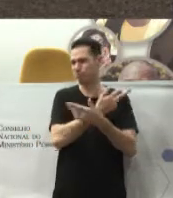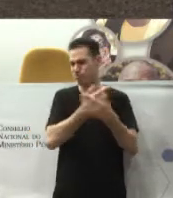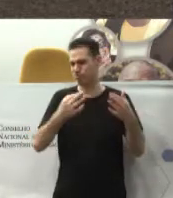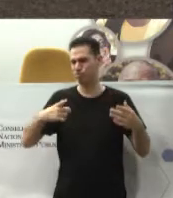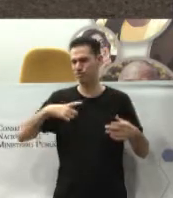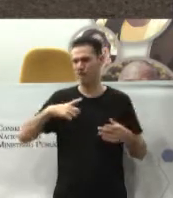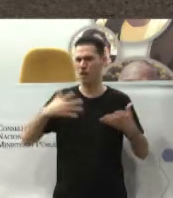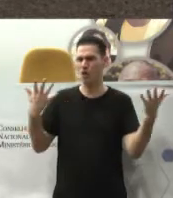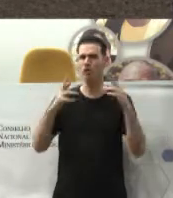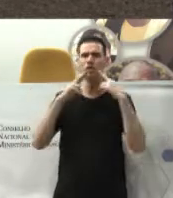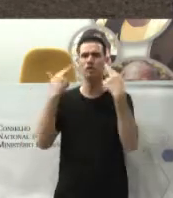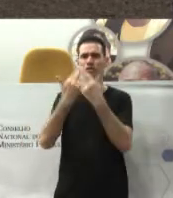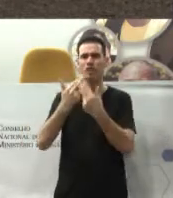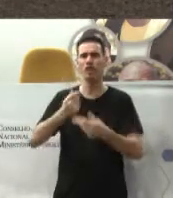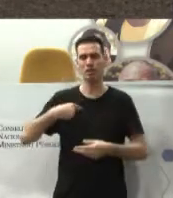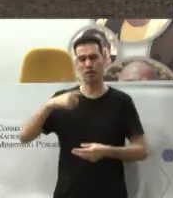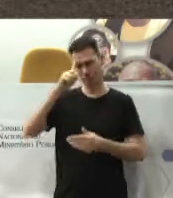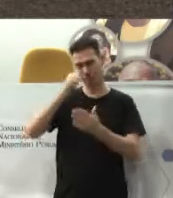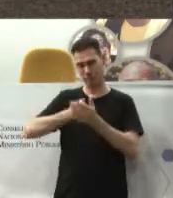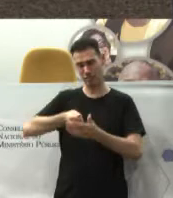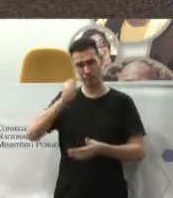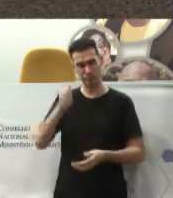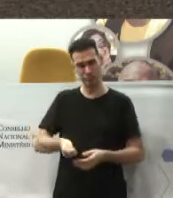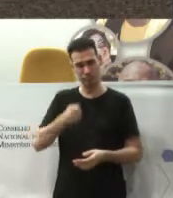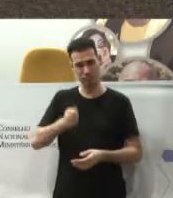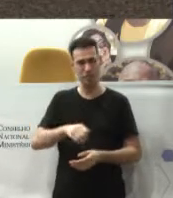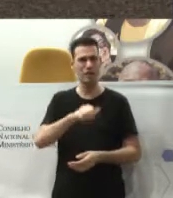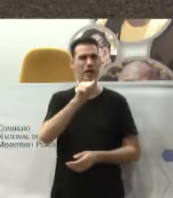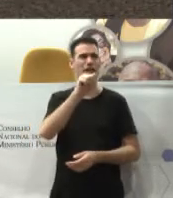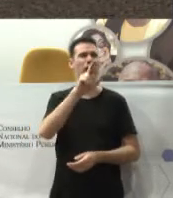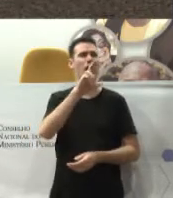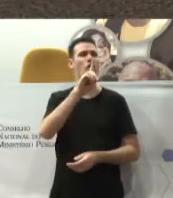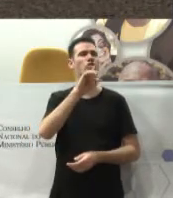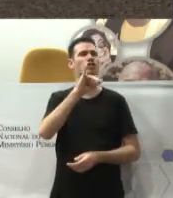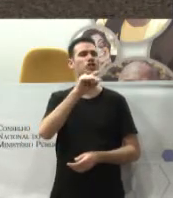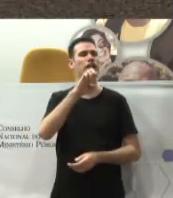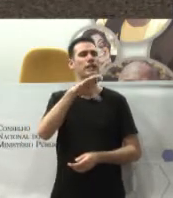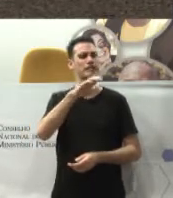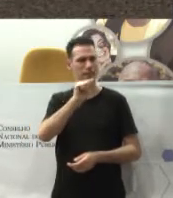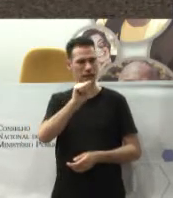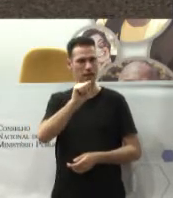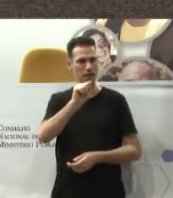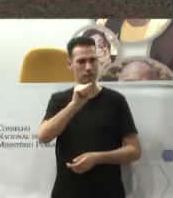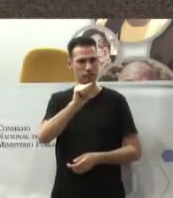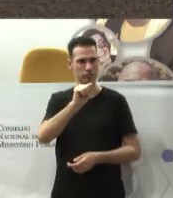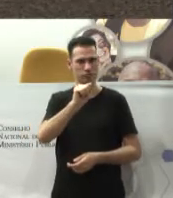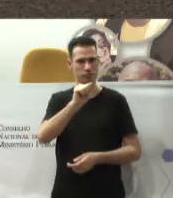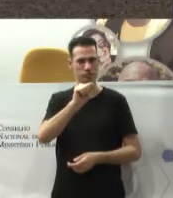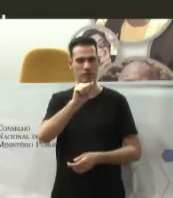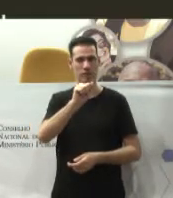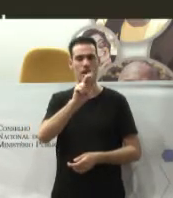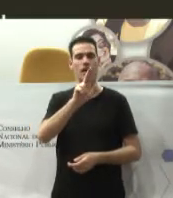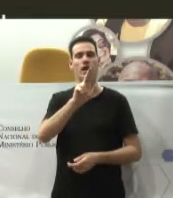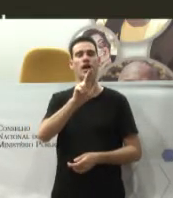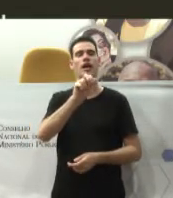tenho audiência 17, 18, 19 dessas demandas estruturais. Porque, religiosamente, é 1 vez por